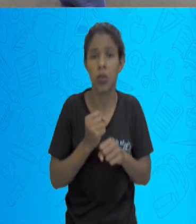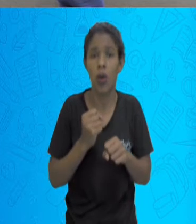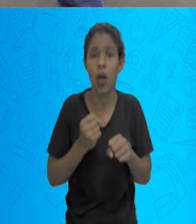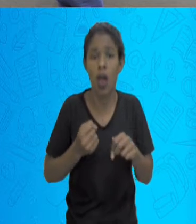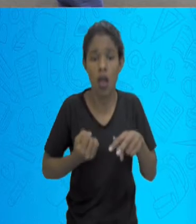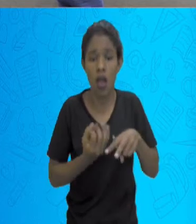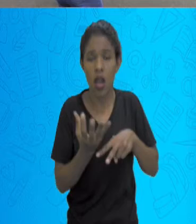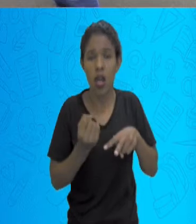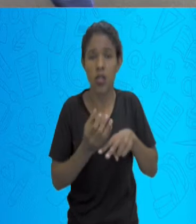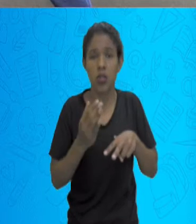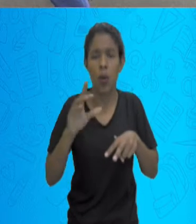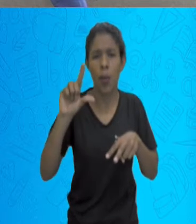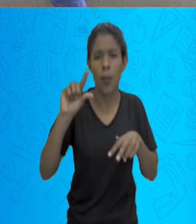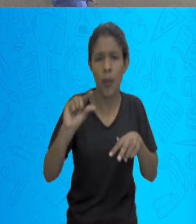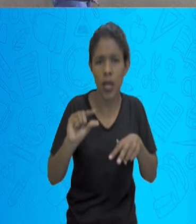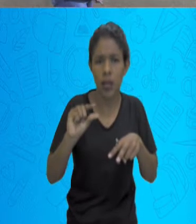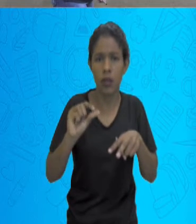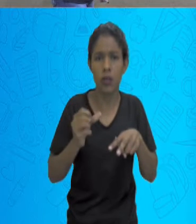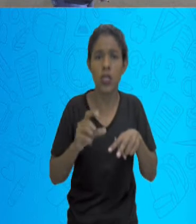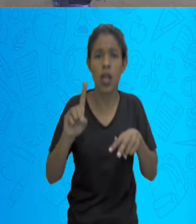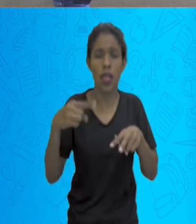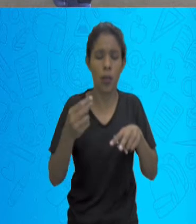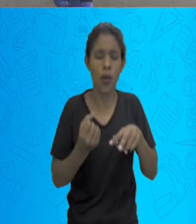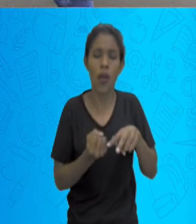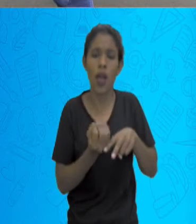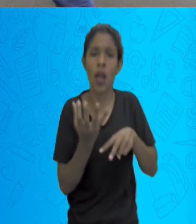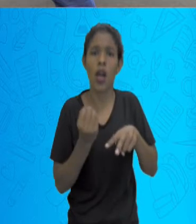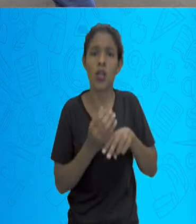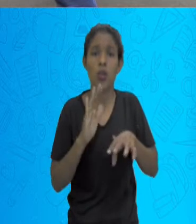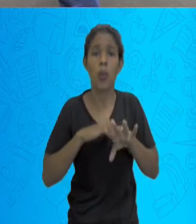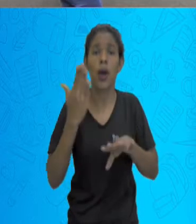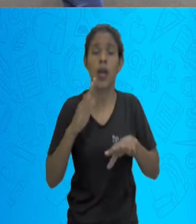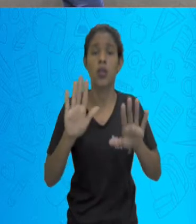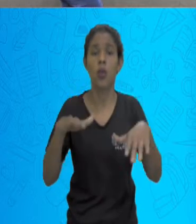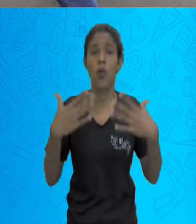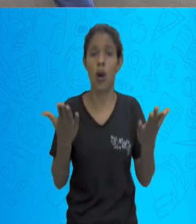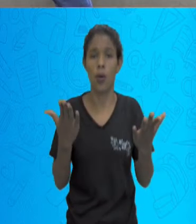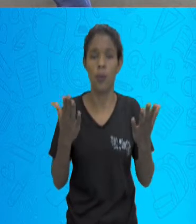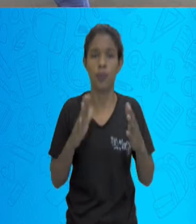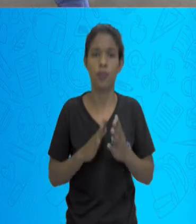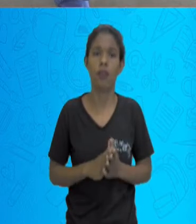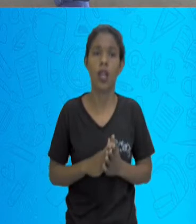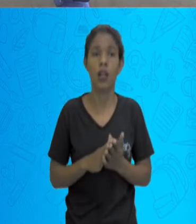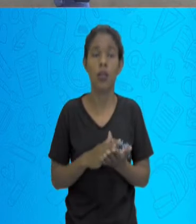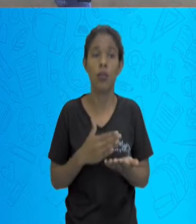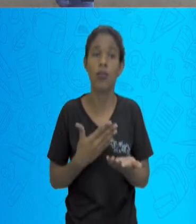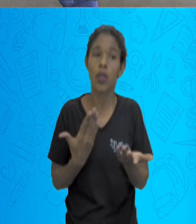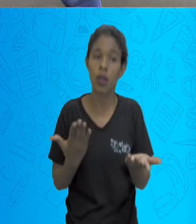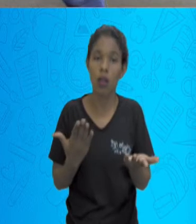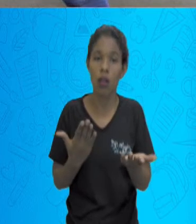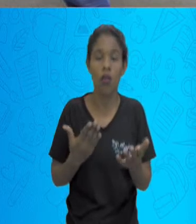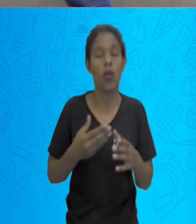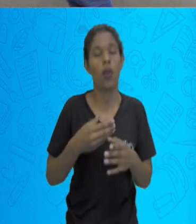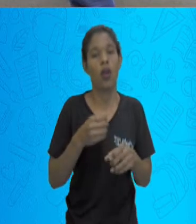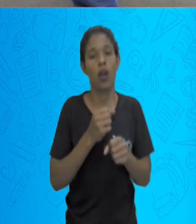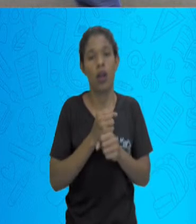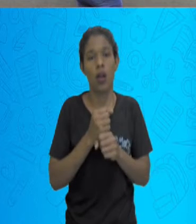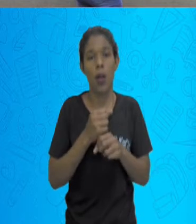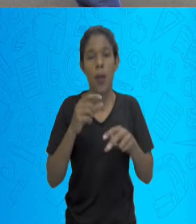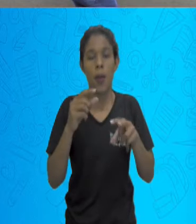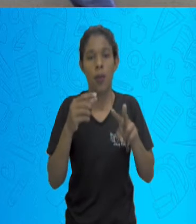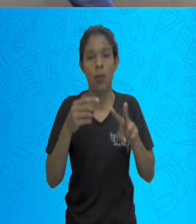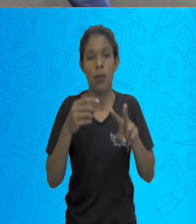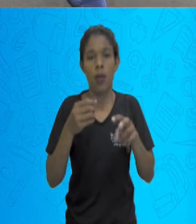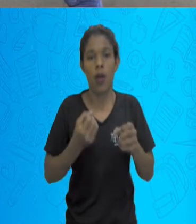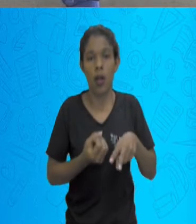aqui? No ano em que começou-se a analisar, né? Em 2007. E em que ano foi maior? Pelo gráfico